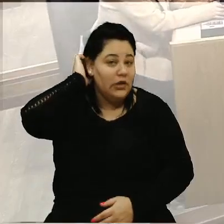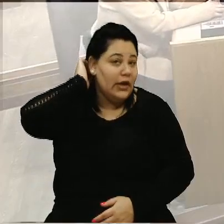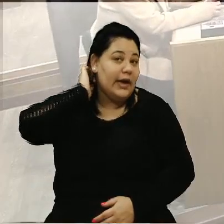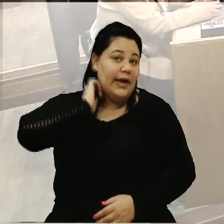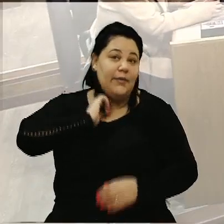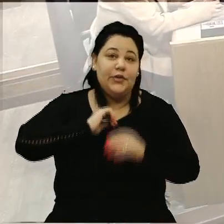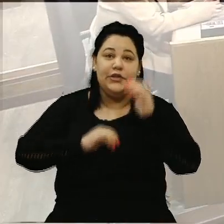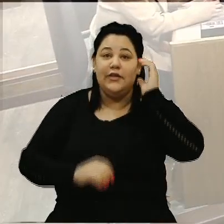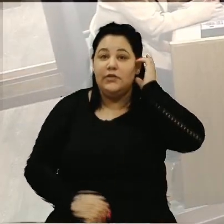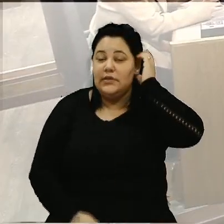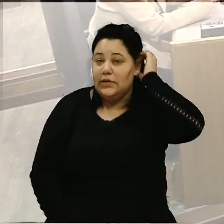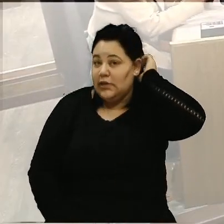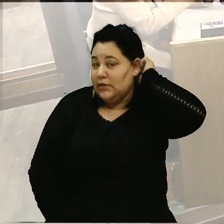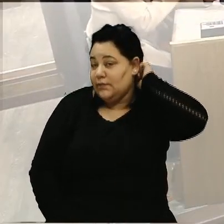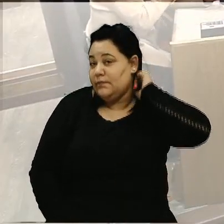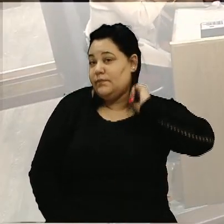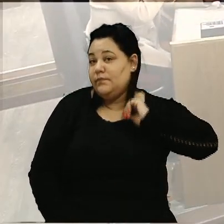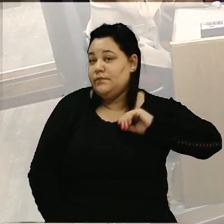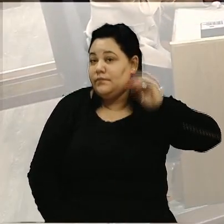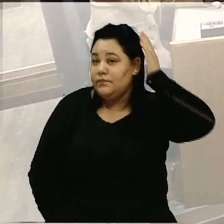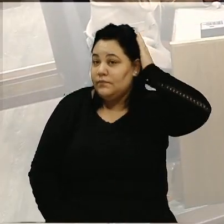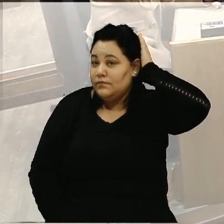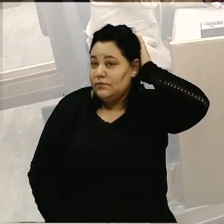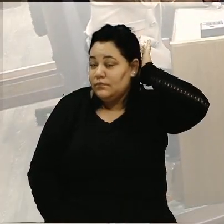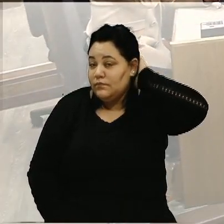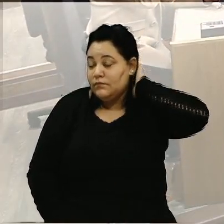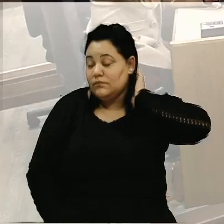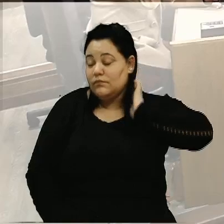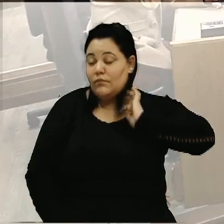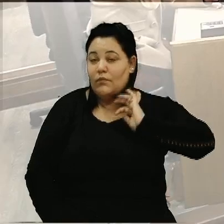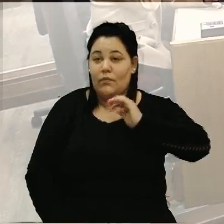Palavra, vereador professor Zanquim. Peço a palavra.